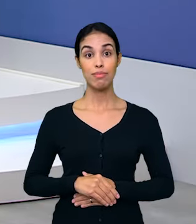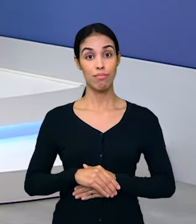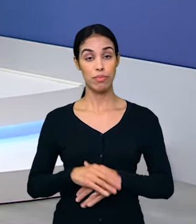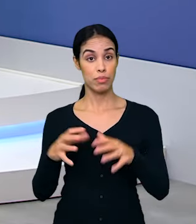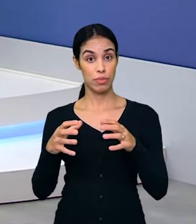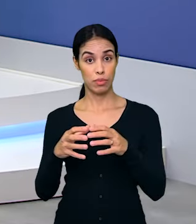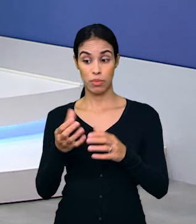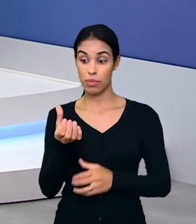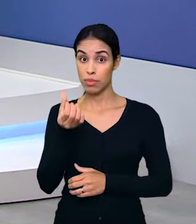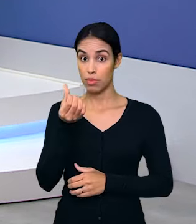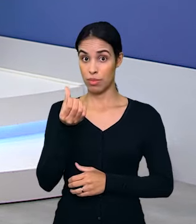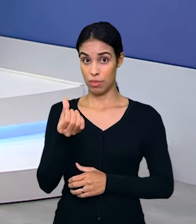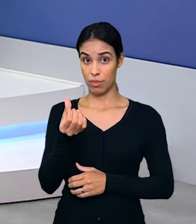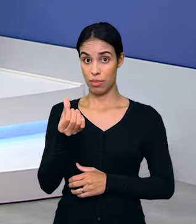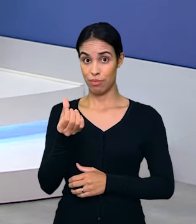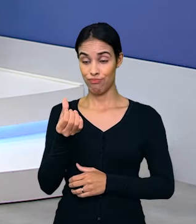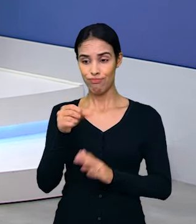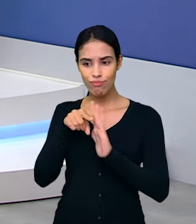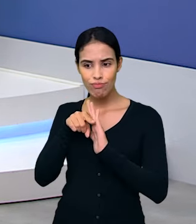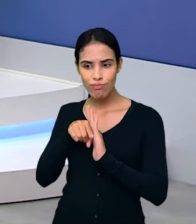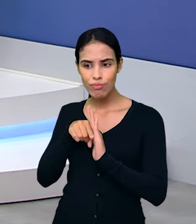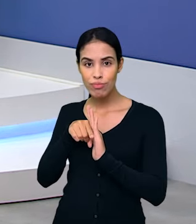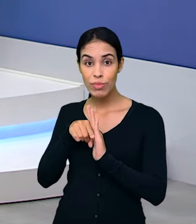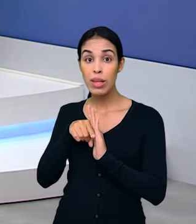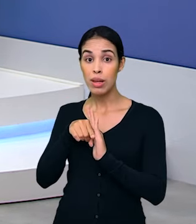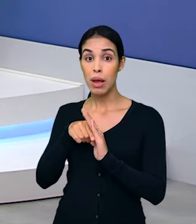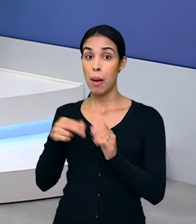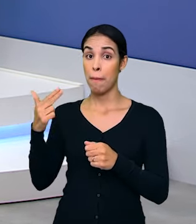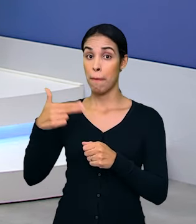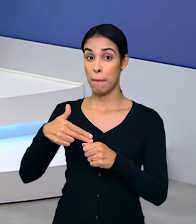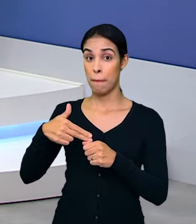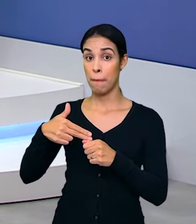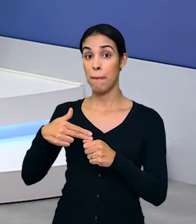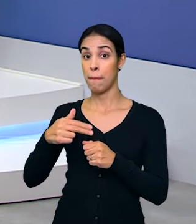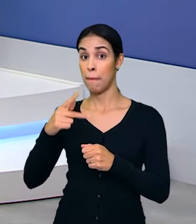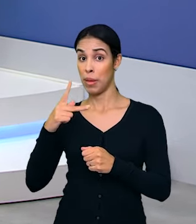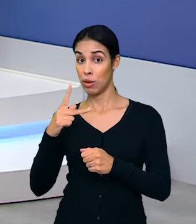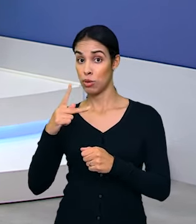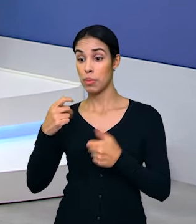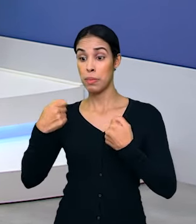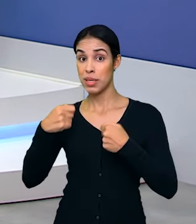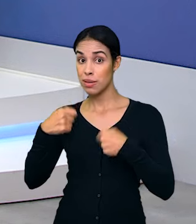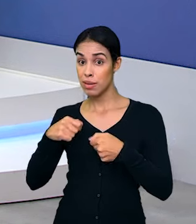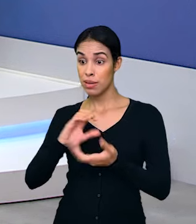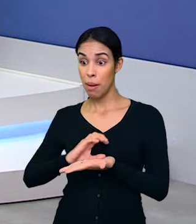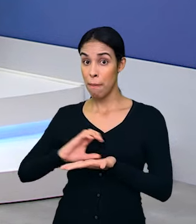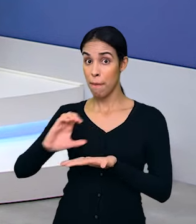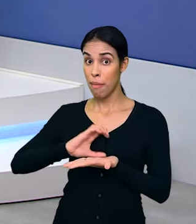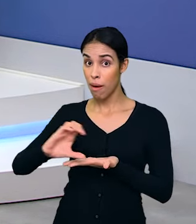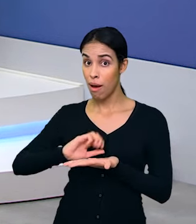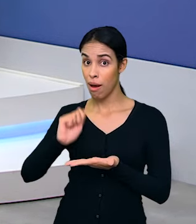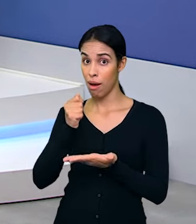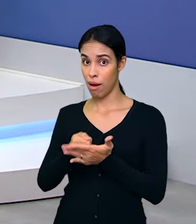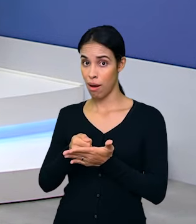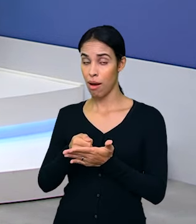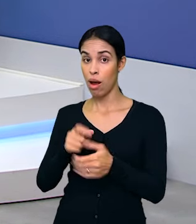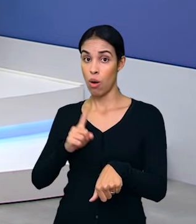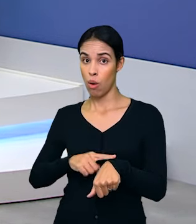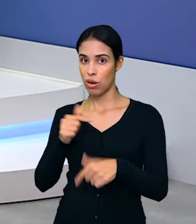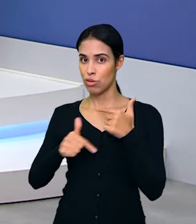Começamos pela sexta turma. Por ter descumprido norma coletiva, a Petrobras vai ter de pagar dias de salário descontados da equipe devido a